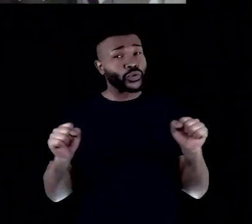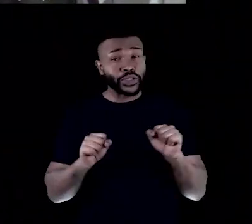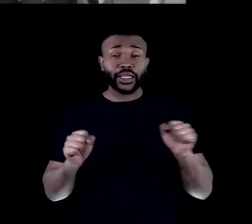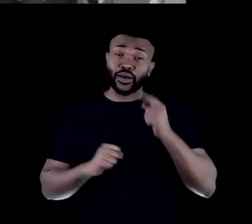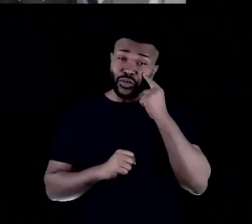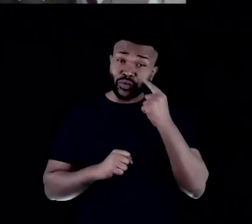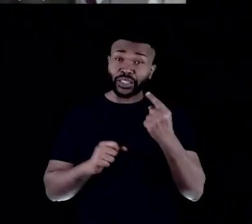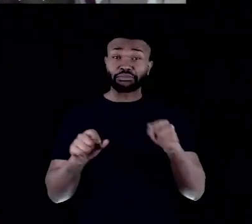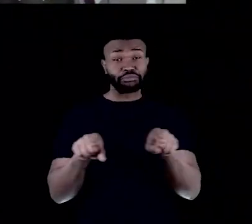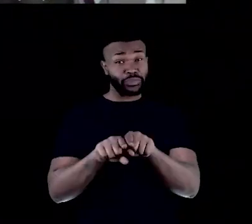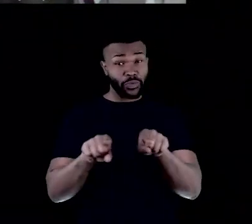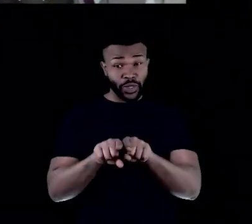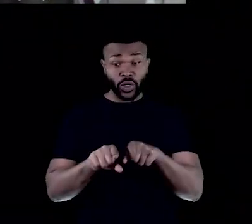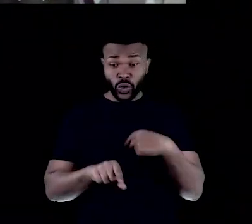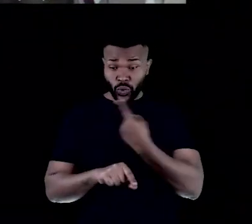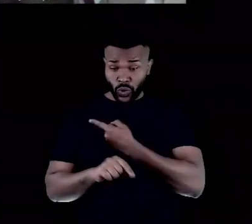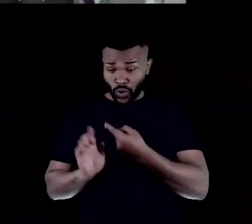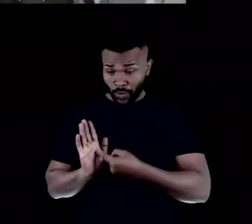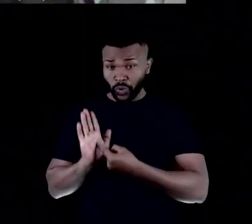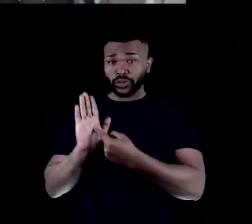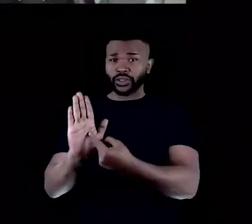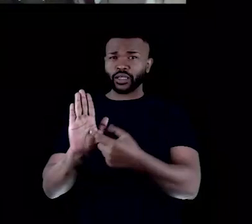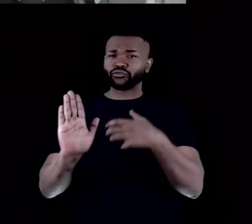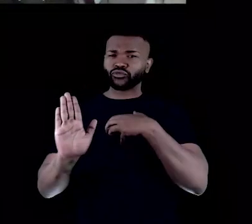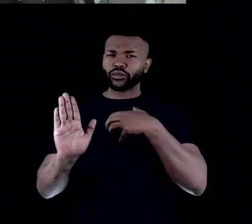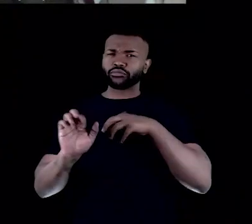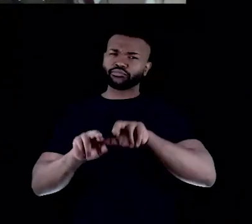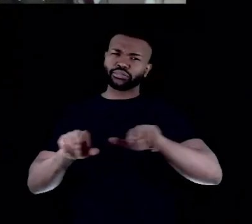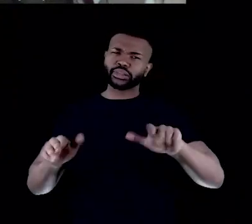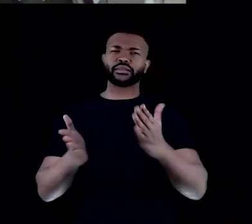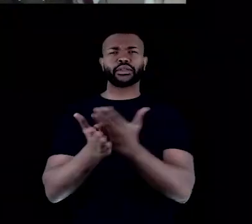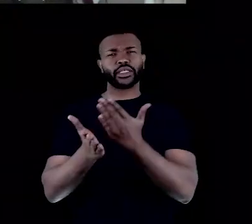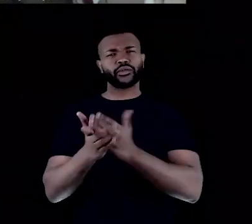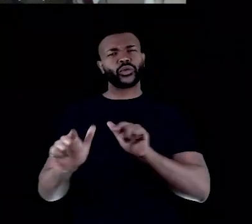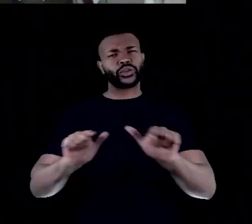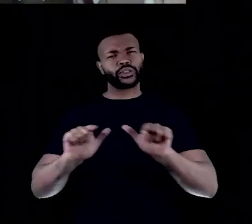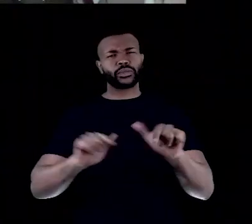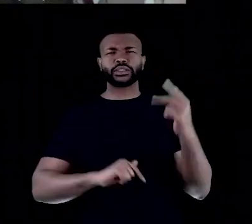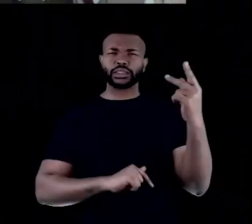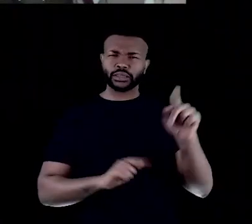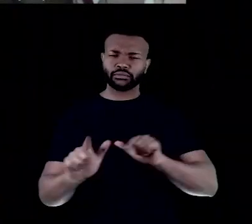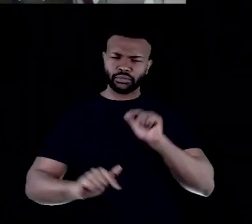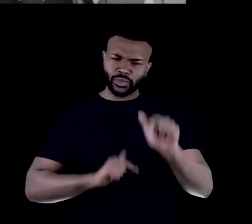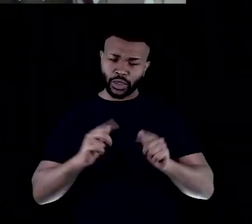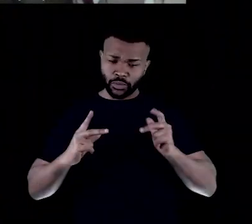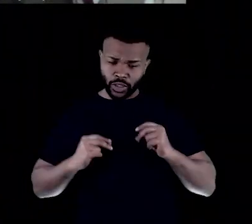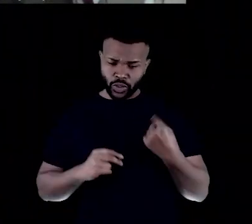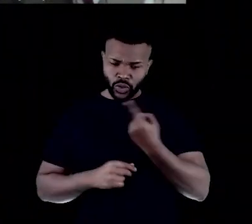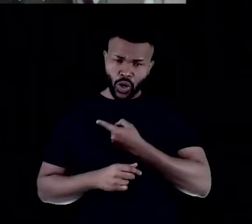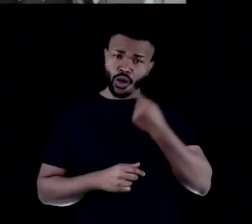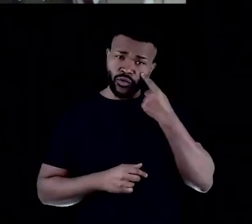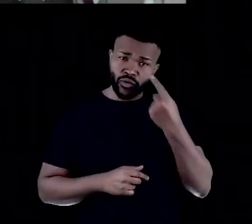adoraria ouvir você também. A gente vai mostrar de outras maneiras os livros, os trabalhos. Eu acho que o seu trabalho merece a